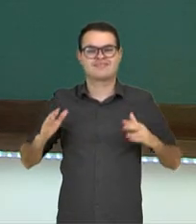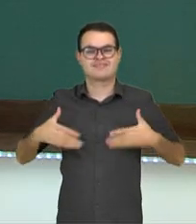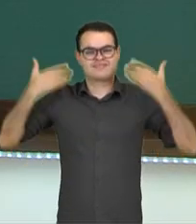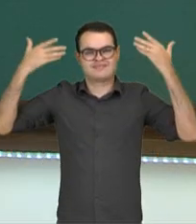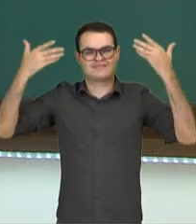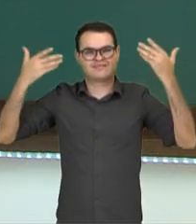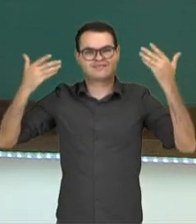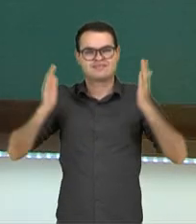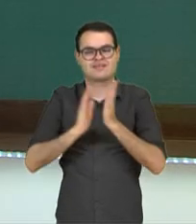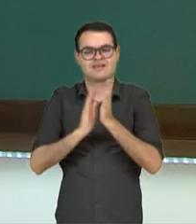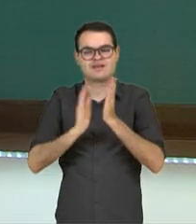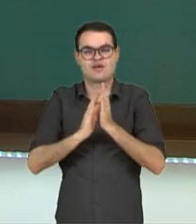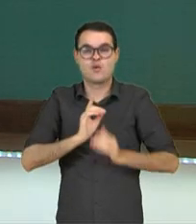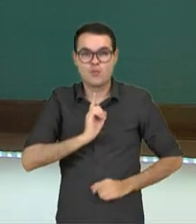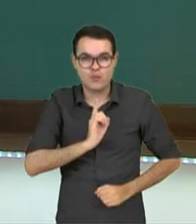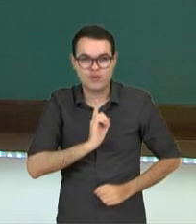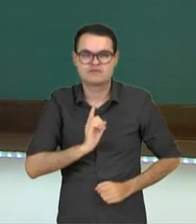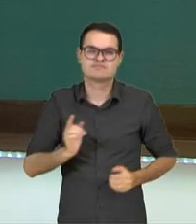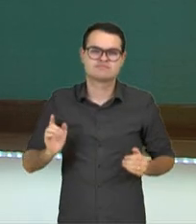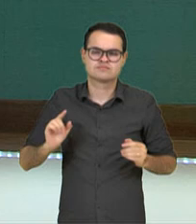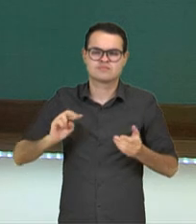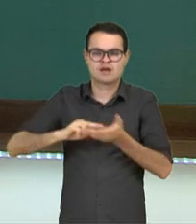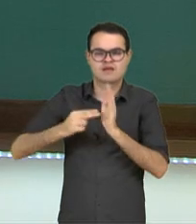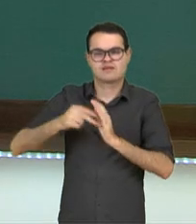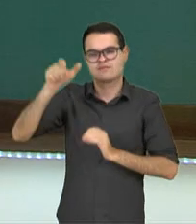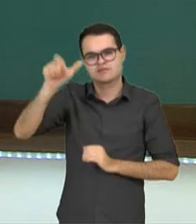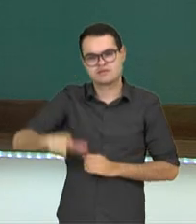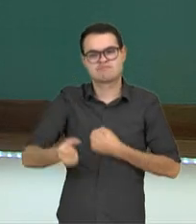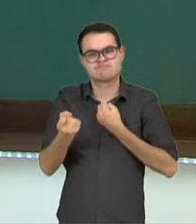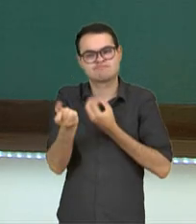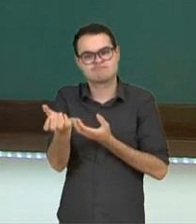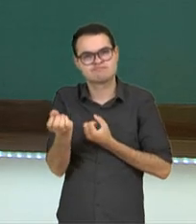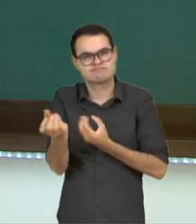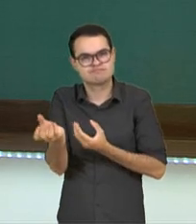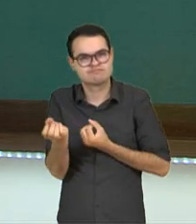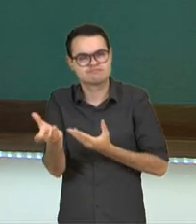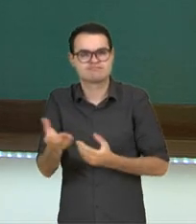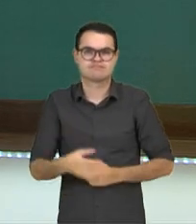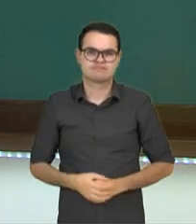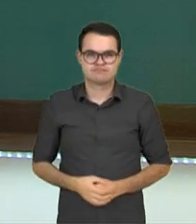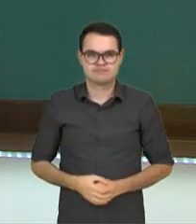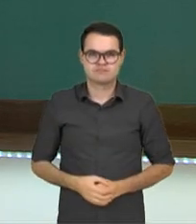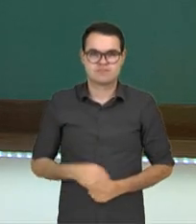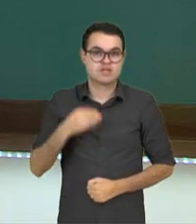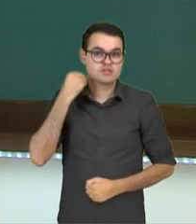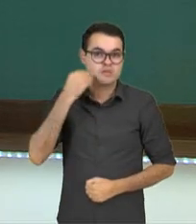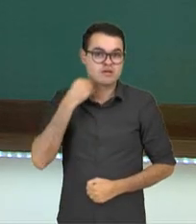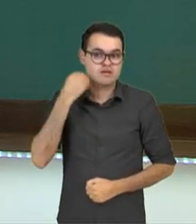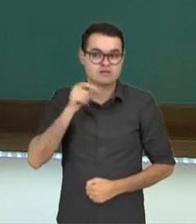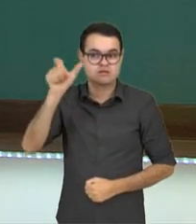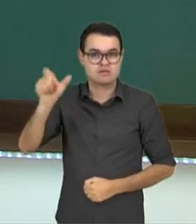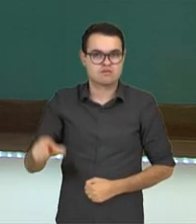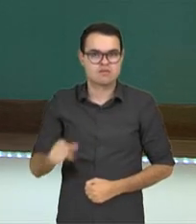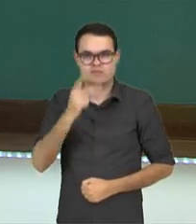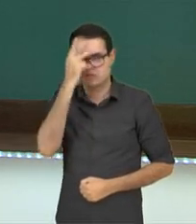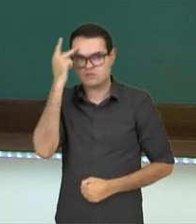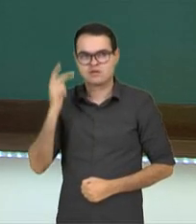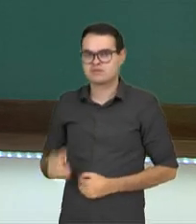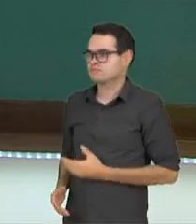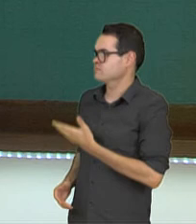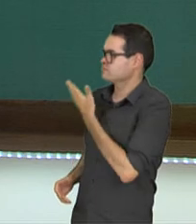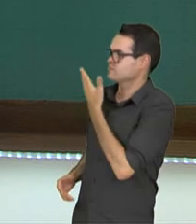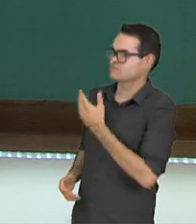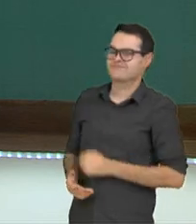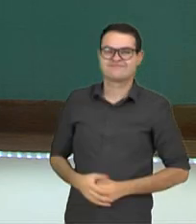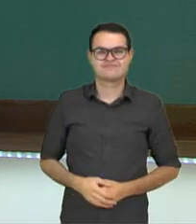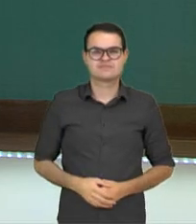a pessoa, né? Que você, o que ela significa para você, ou uma experiência que você viveu com ela. Isso aqui, ó. Quem